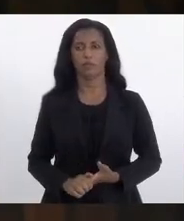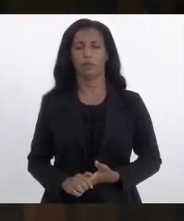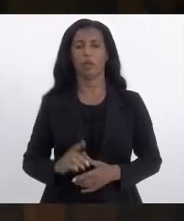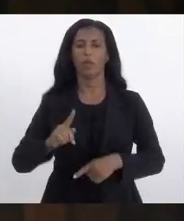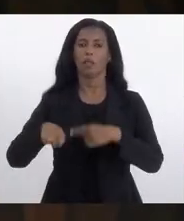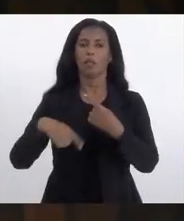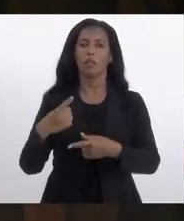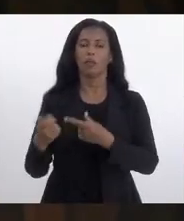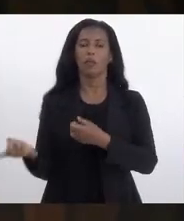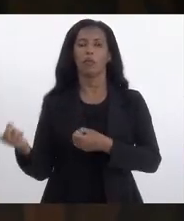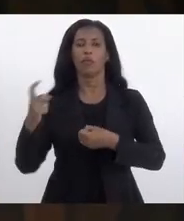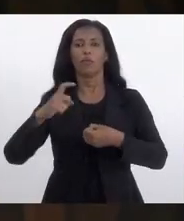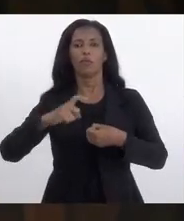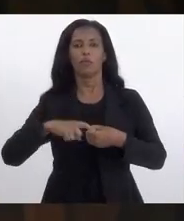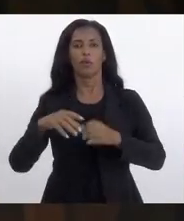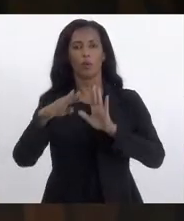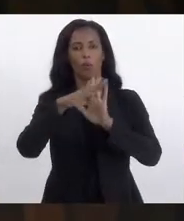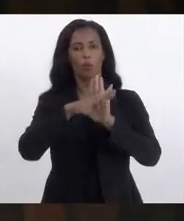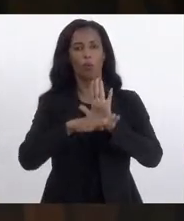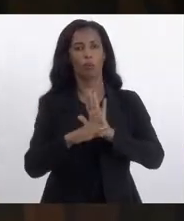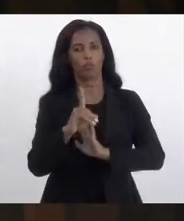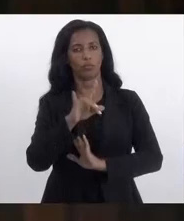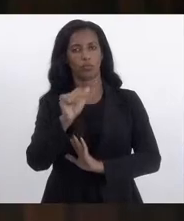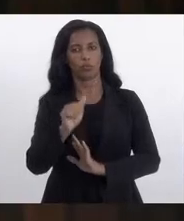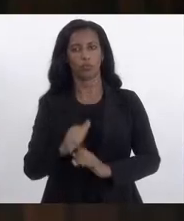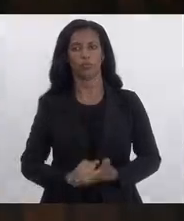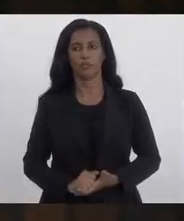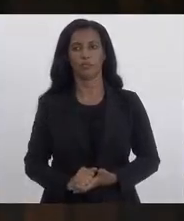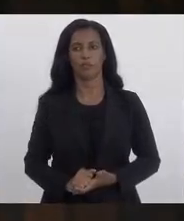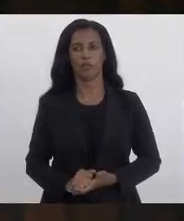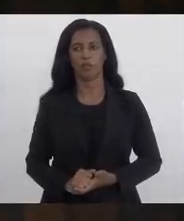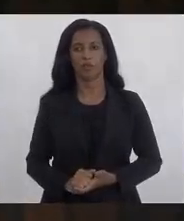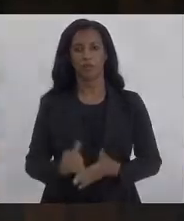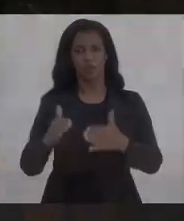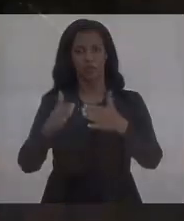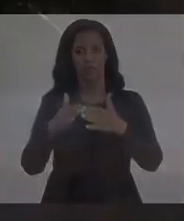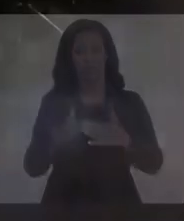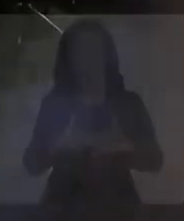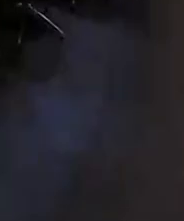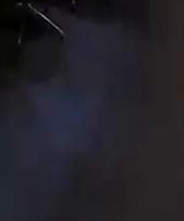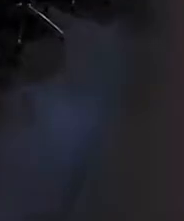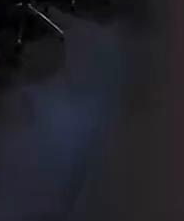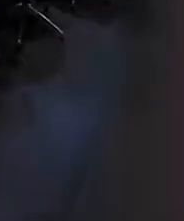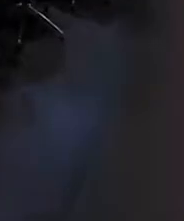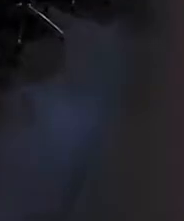Depois retornaremos com as ordens do dia. Está suspensa a sessão.